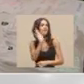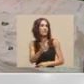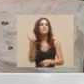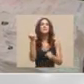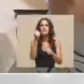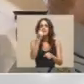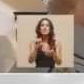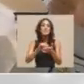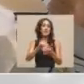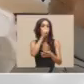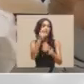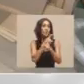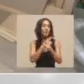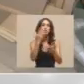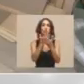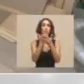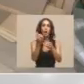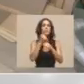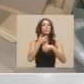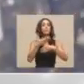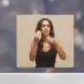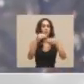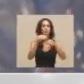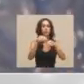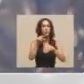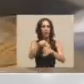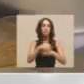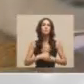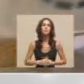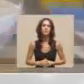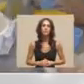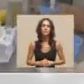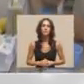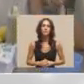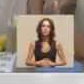residencial, centro de atividades ocupacionais, escola e formação profissional.